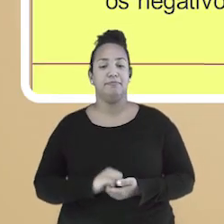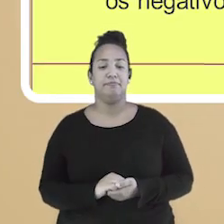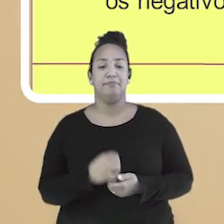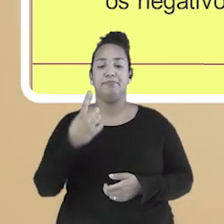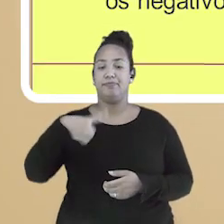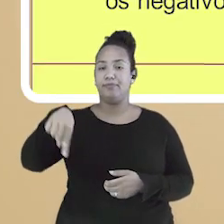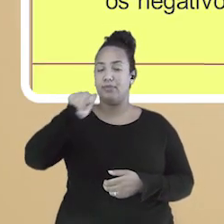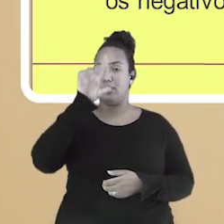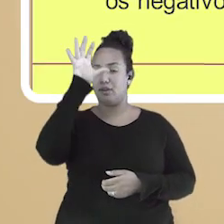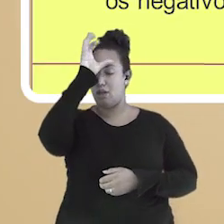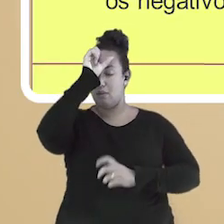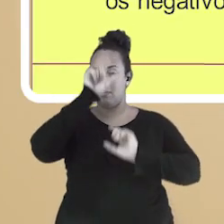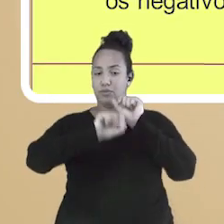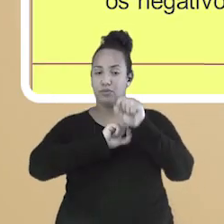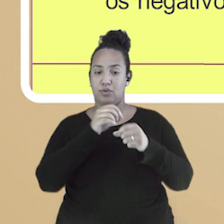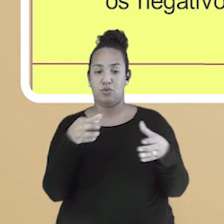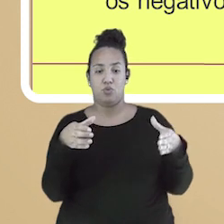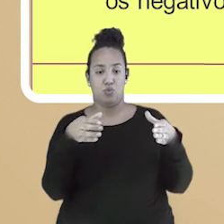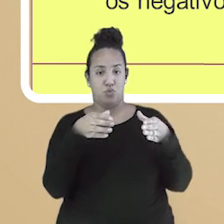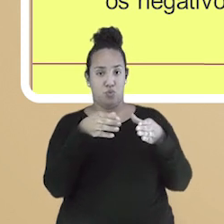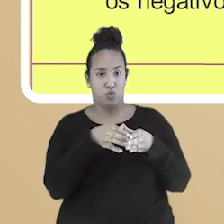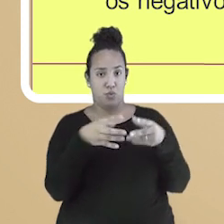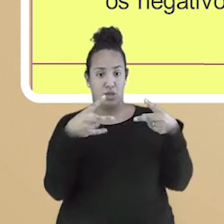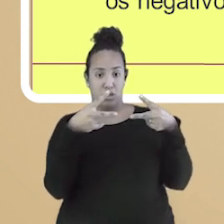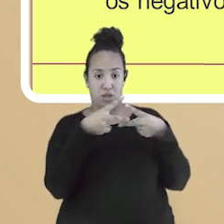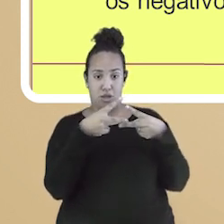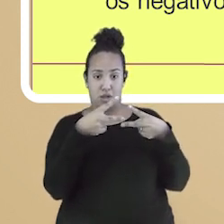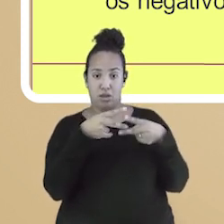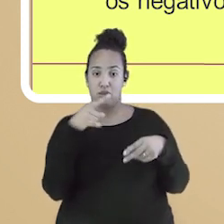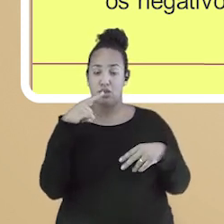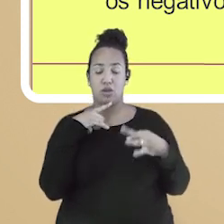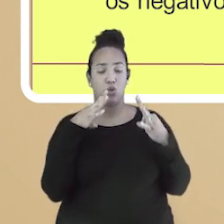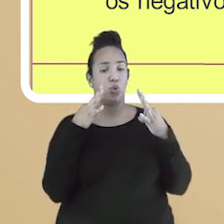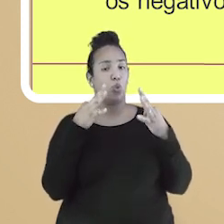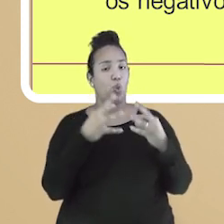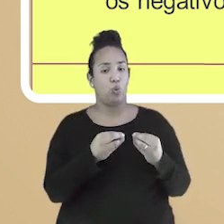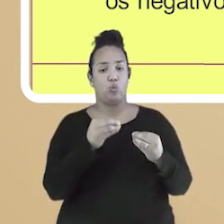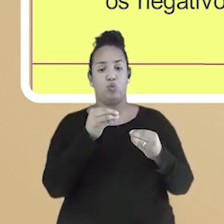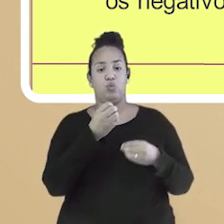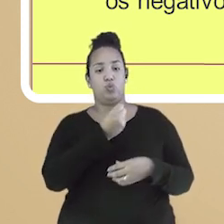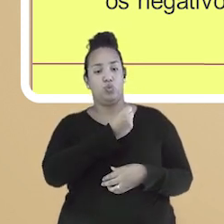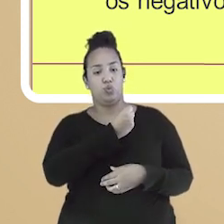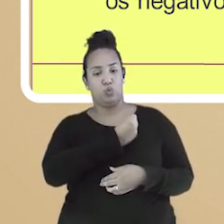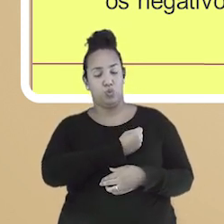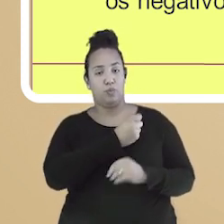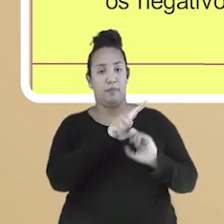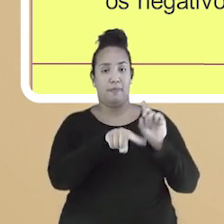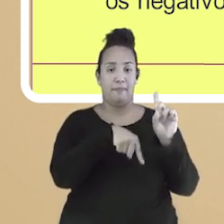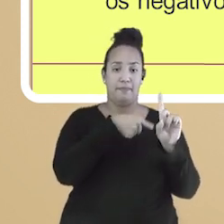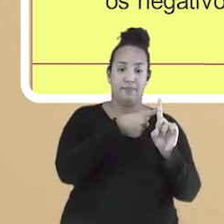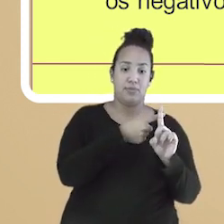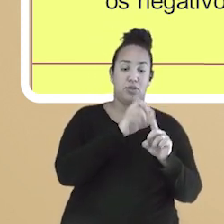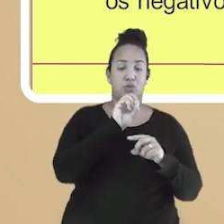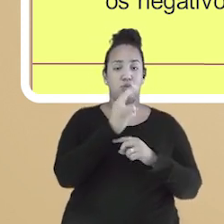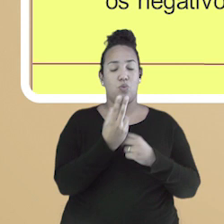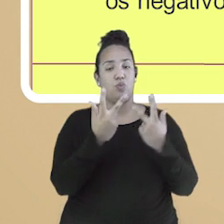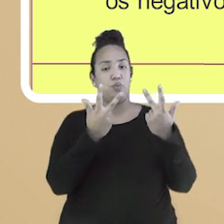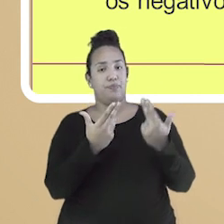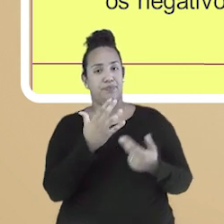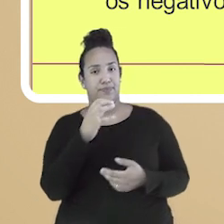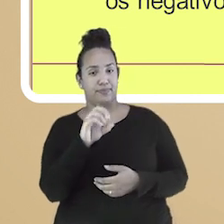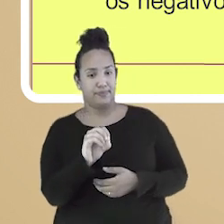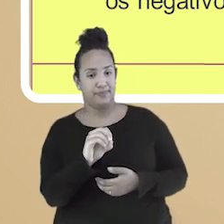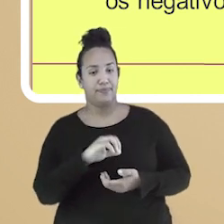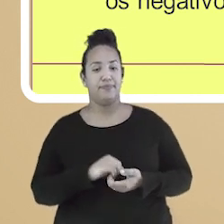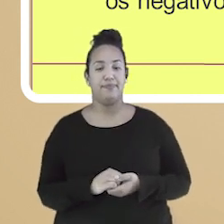Aprendemos que o conjunto dos números naturais é formado por todos os números maiores ou iguais a zero, e que o